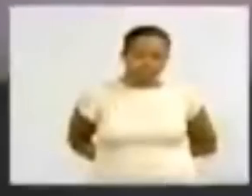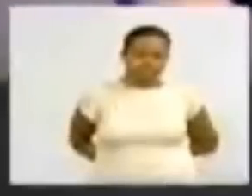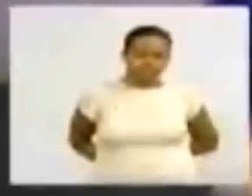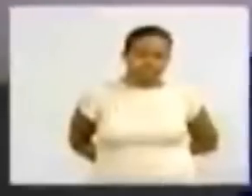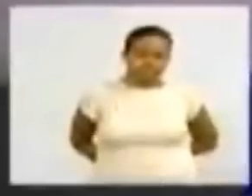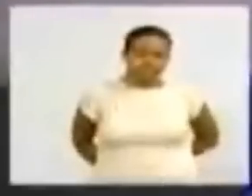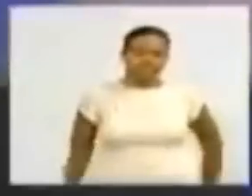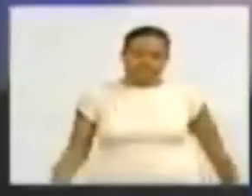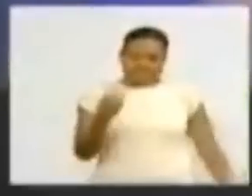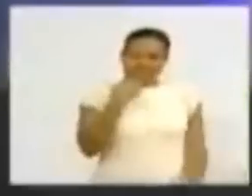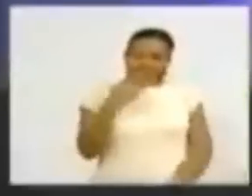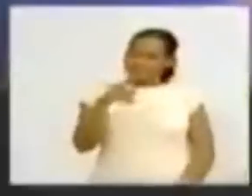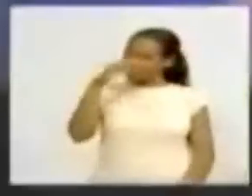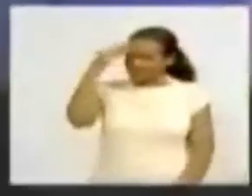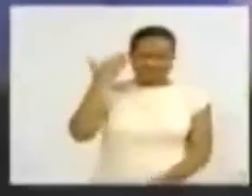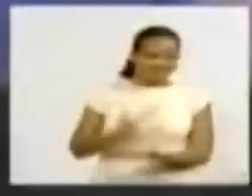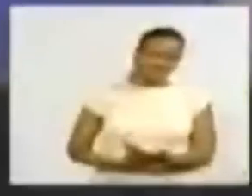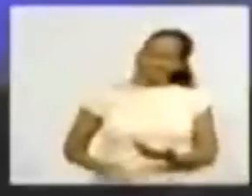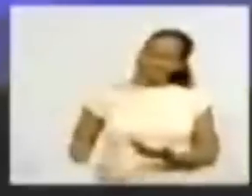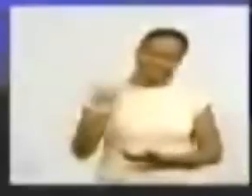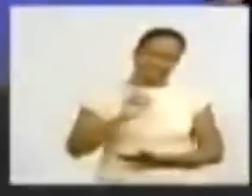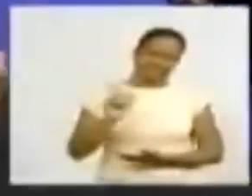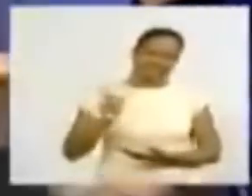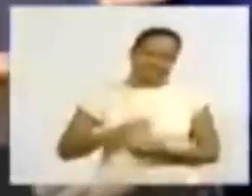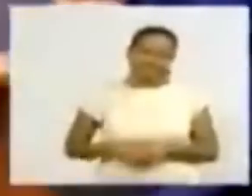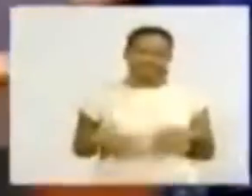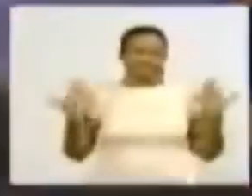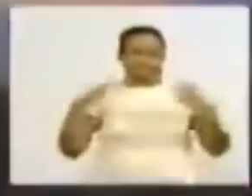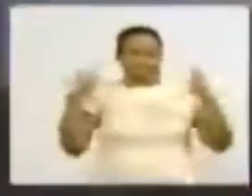Ainda bem que você não acreditou nessa história.